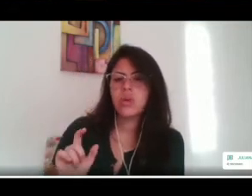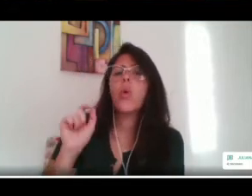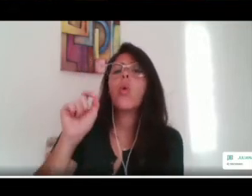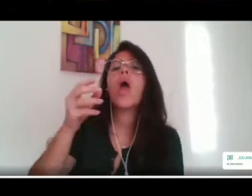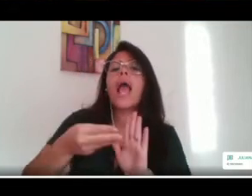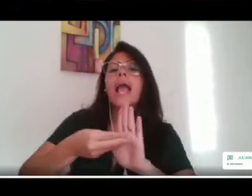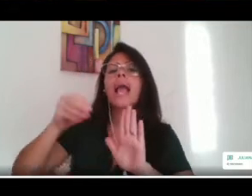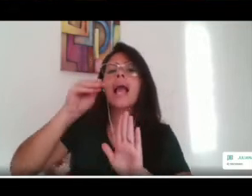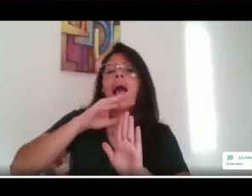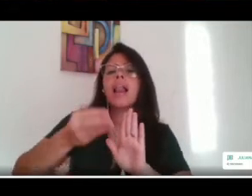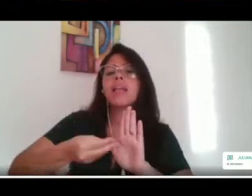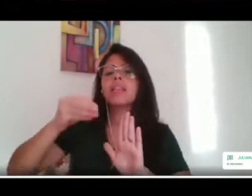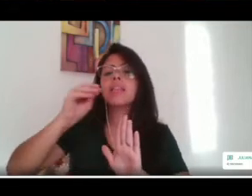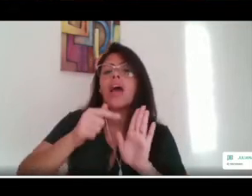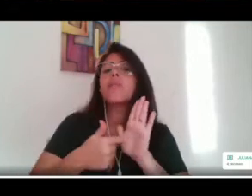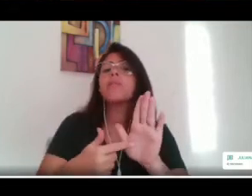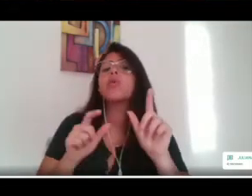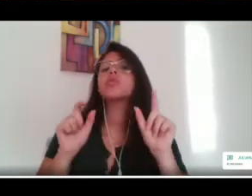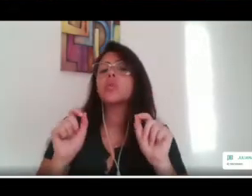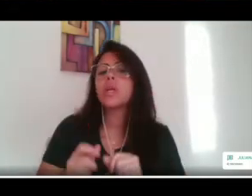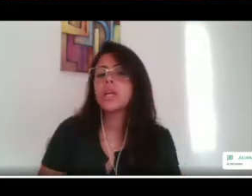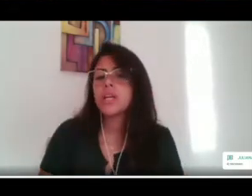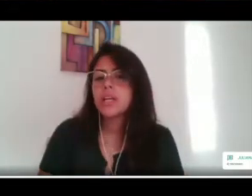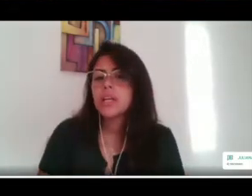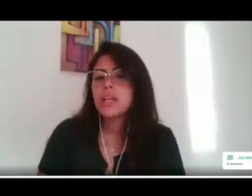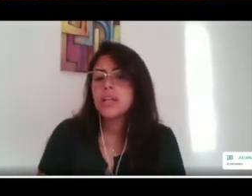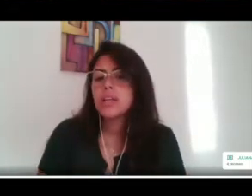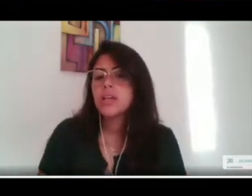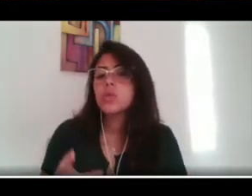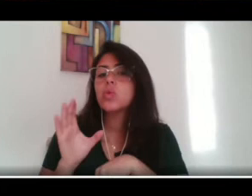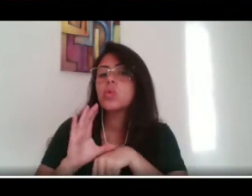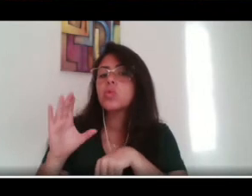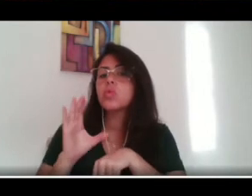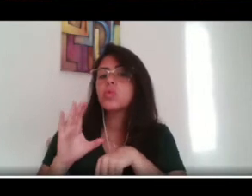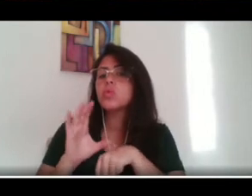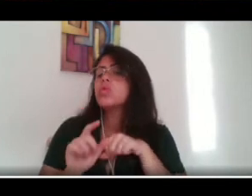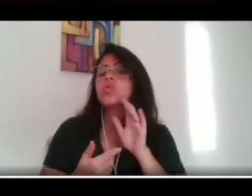Vamos ver o que o calendário do curso no Moodle está falando.